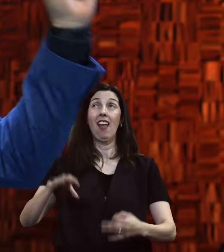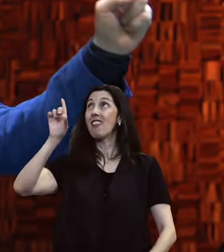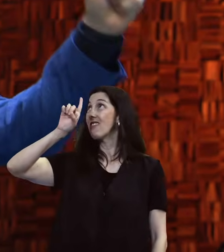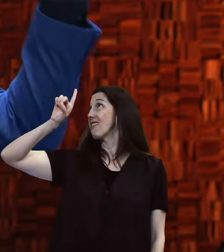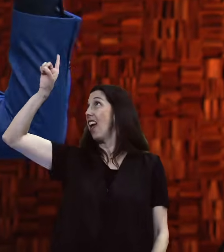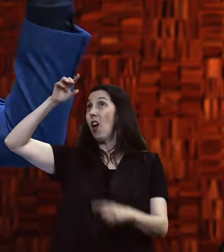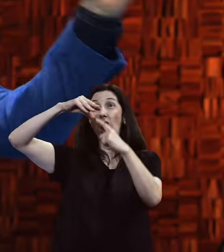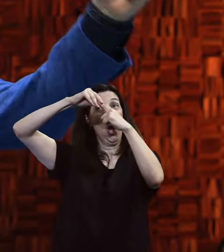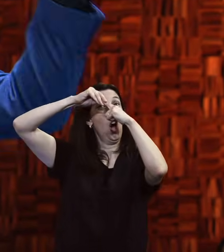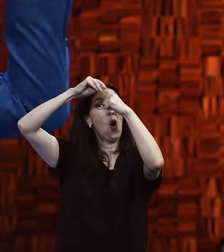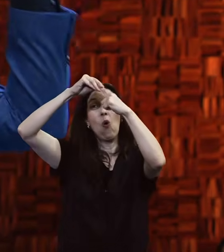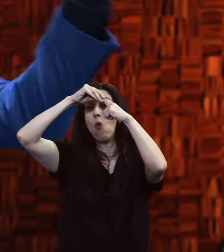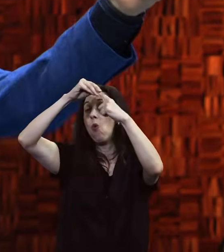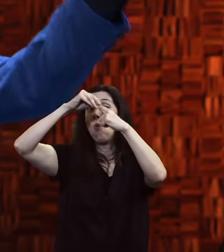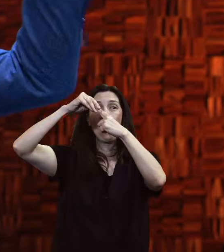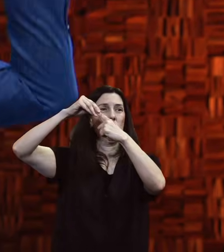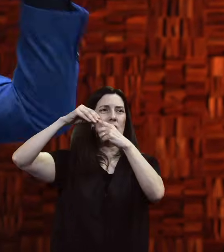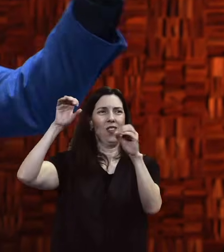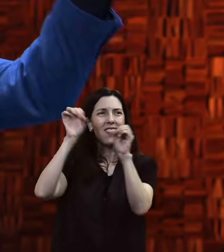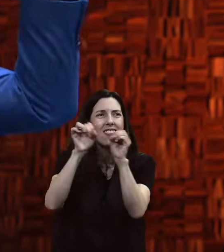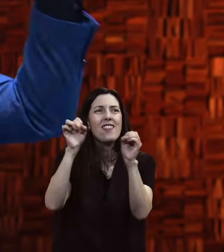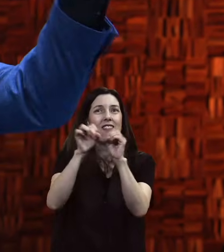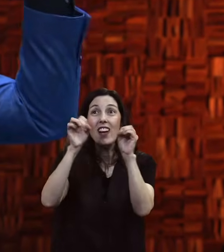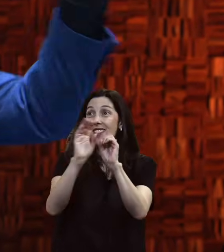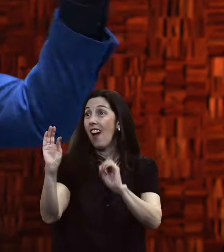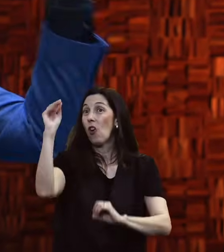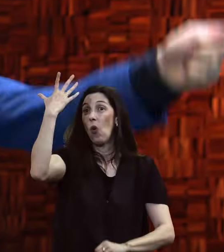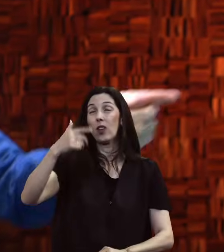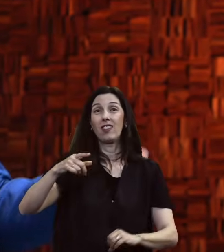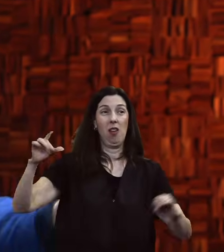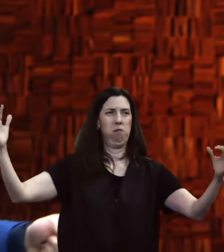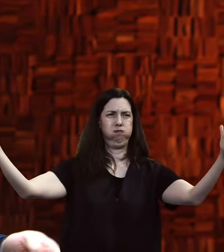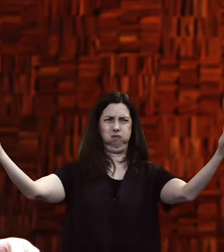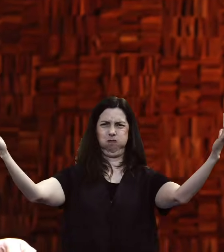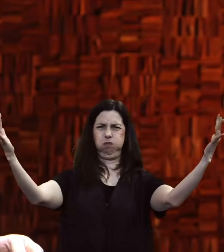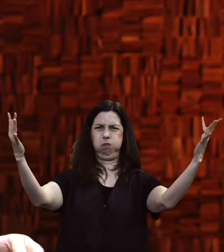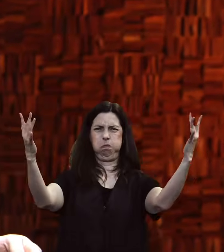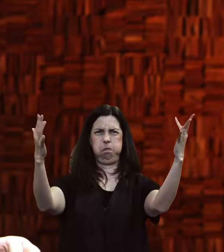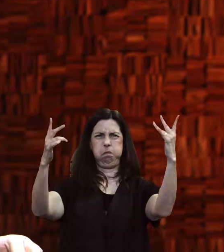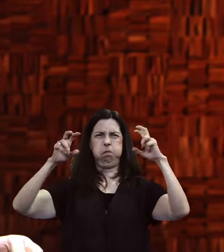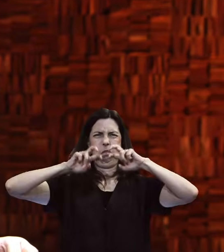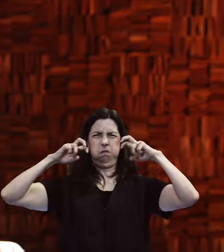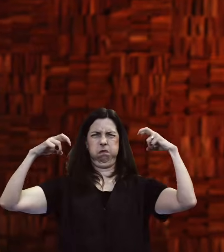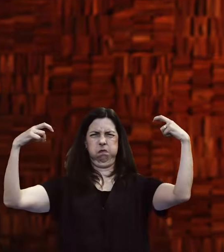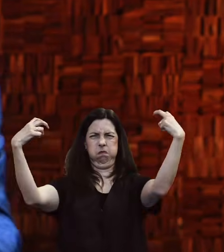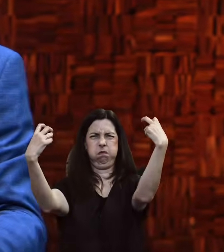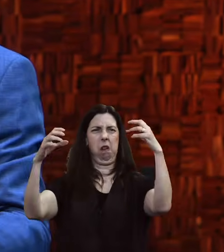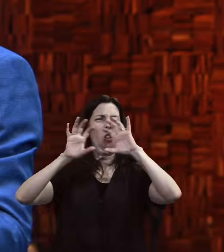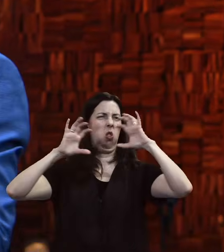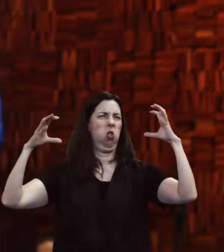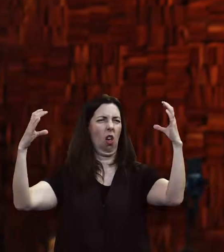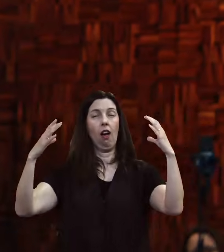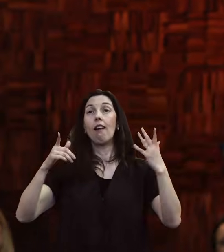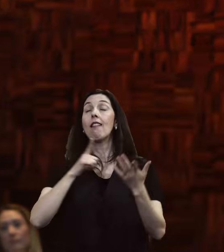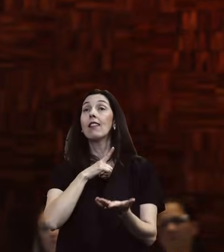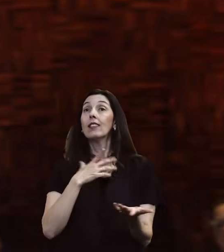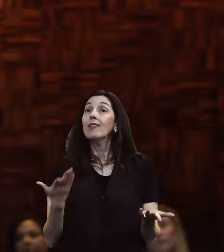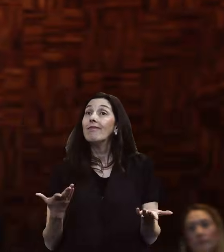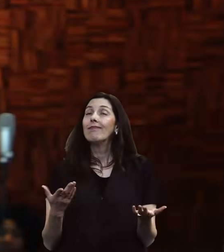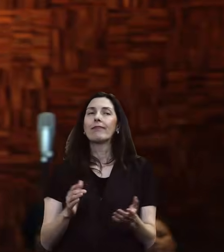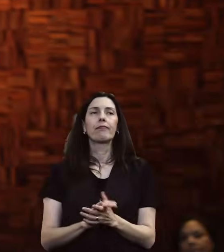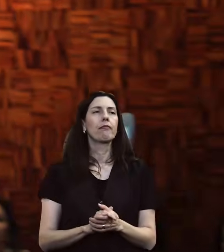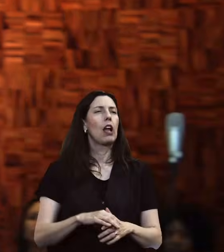Deus pode fazer isso acontecer. Talvez você recebeu uma palavra